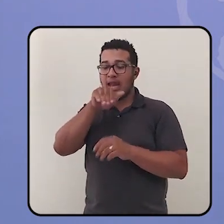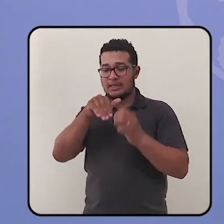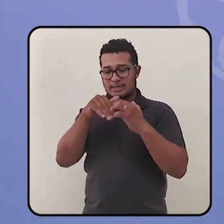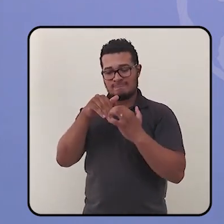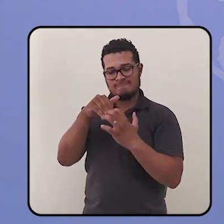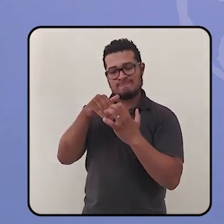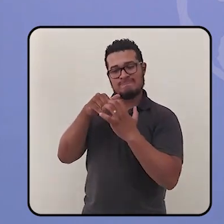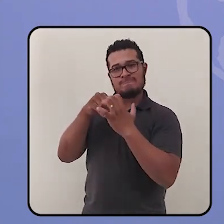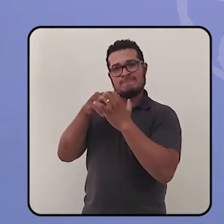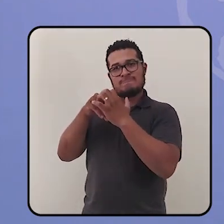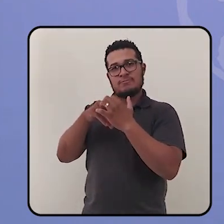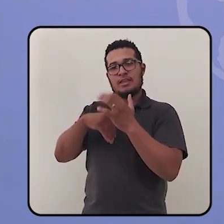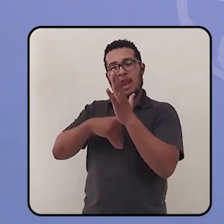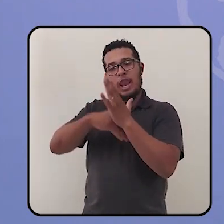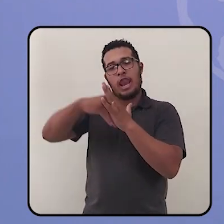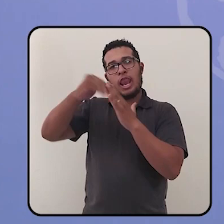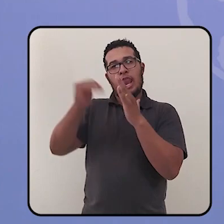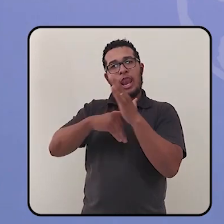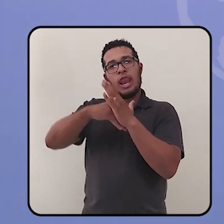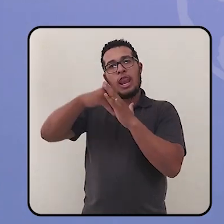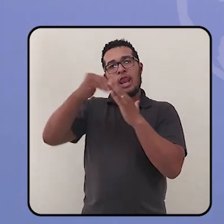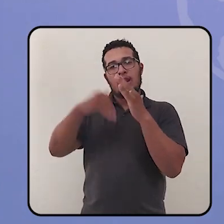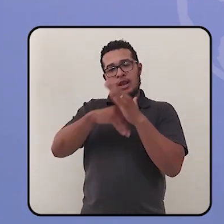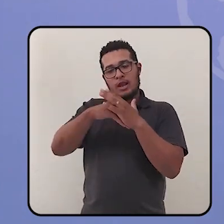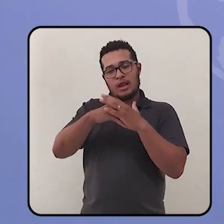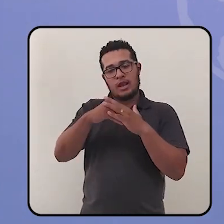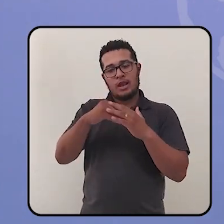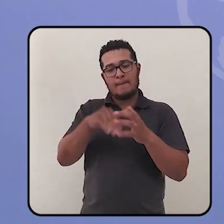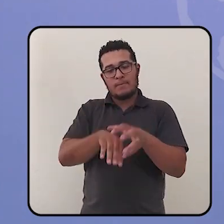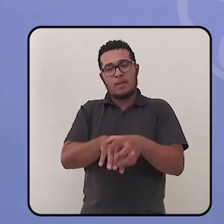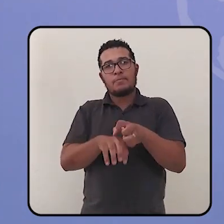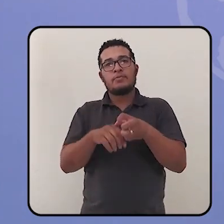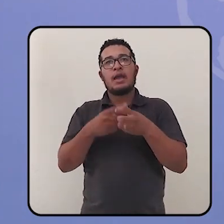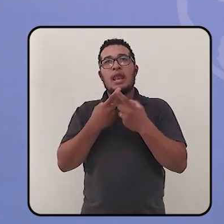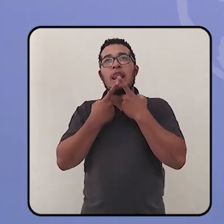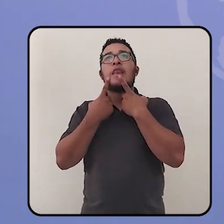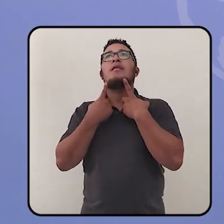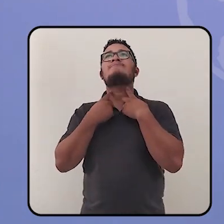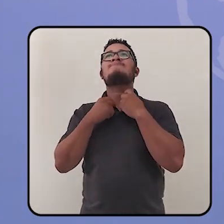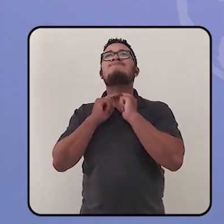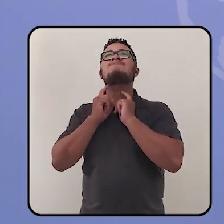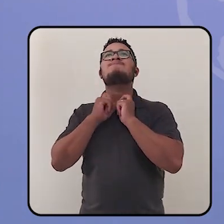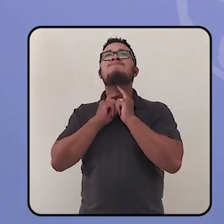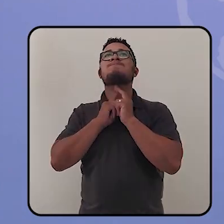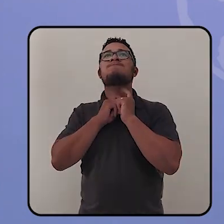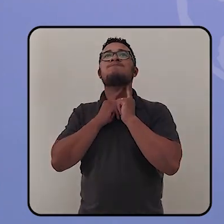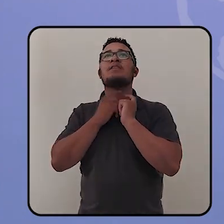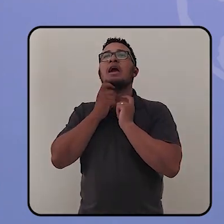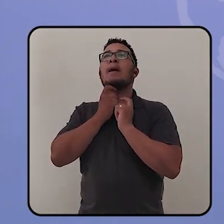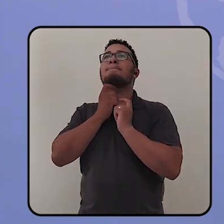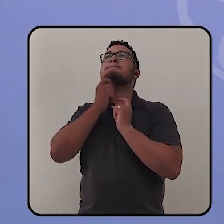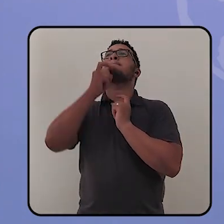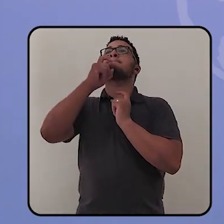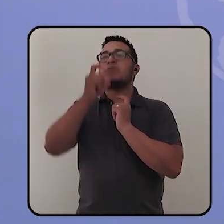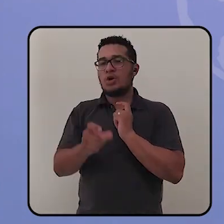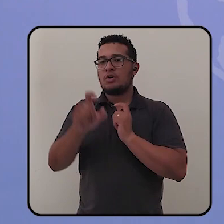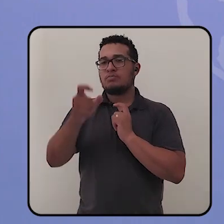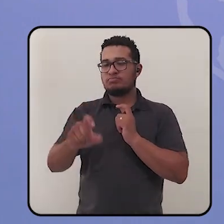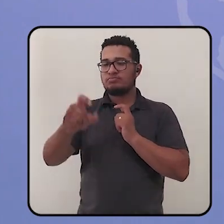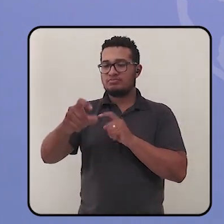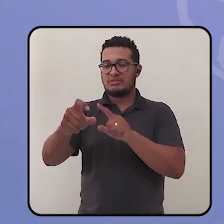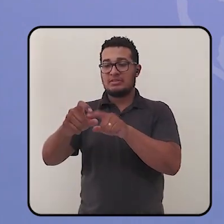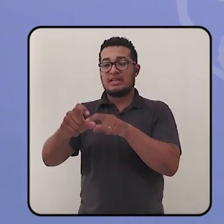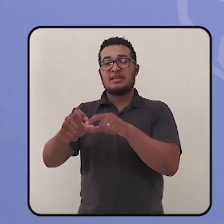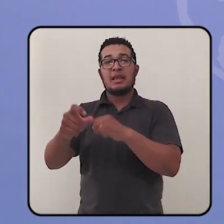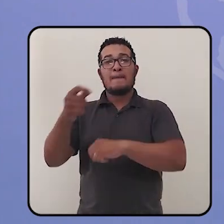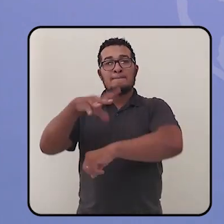acaba fazendo com quem vários pelos fique na língua e engole para garganta e ele acaba e tossindo e volta para